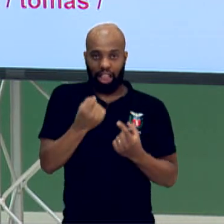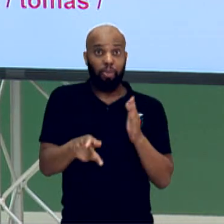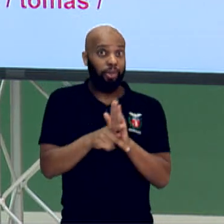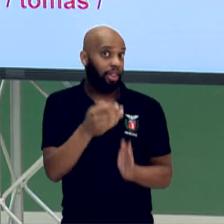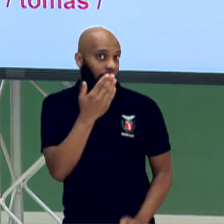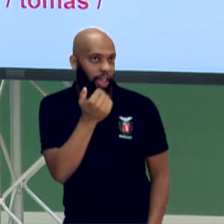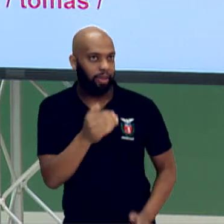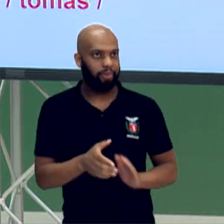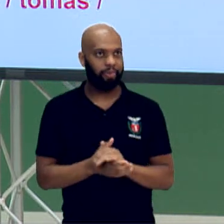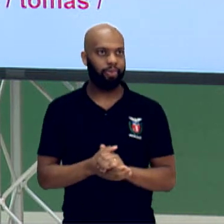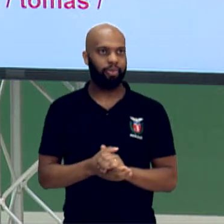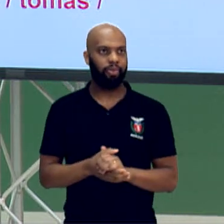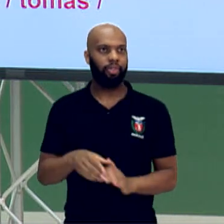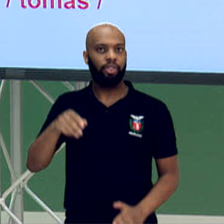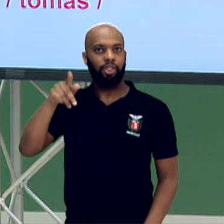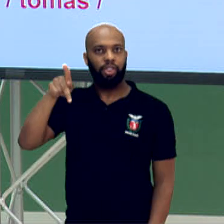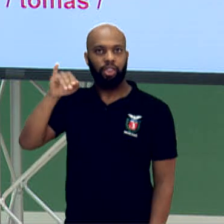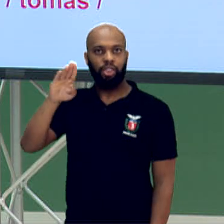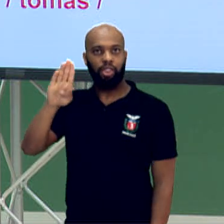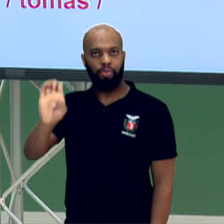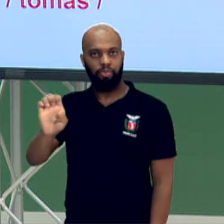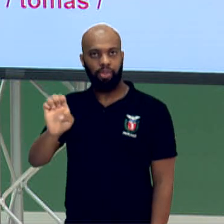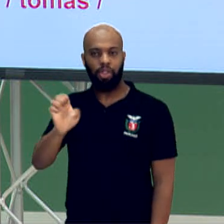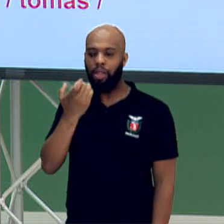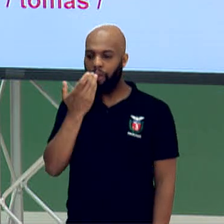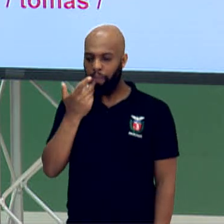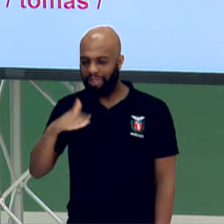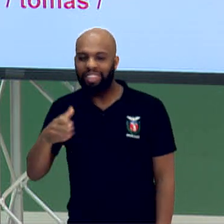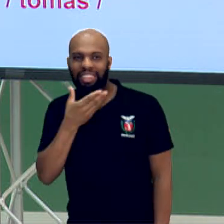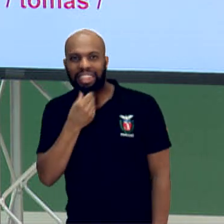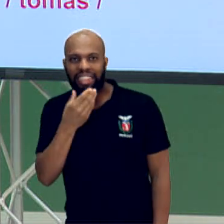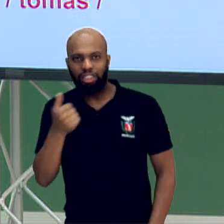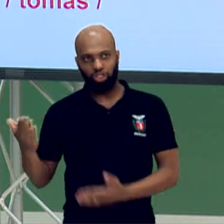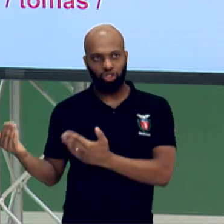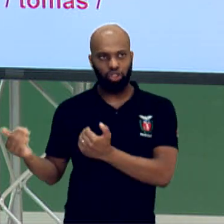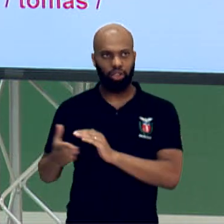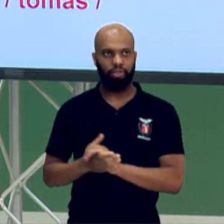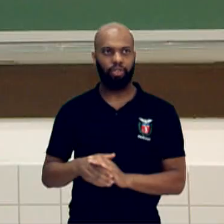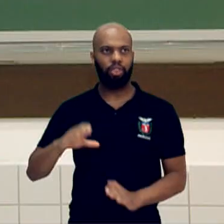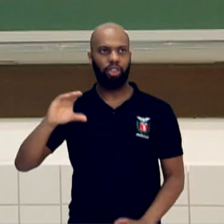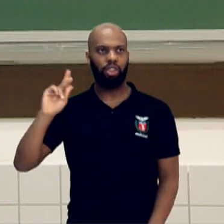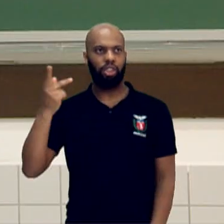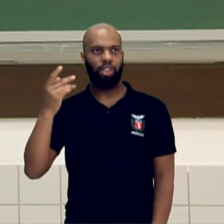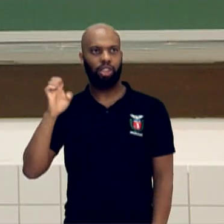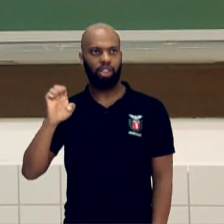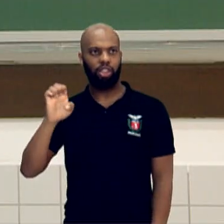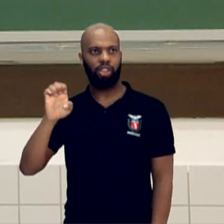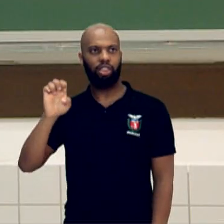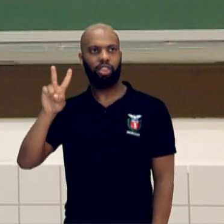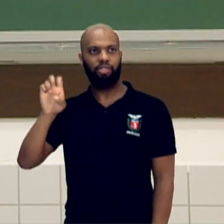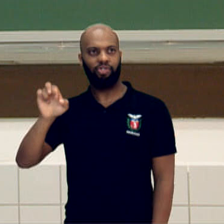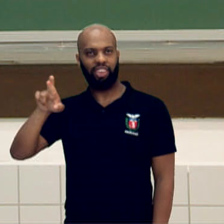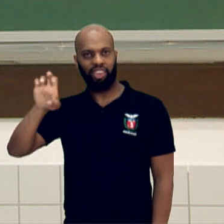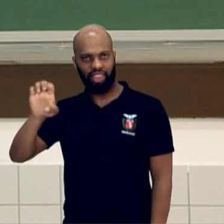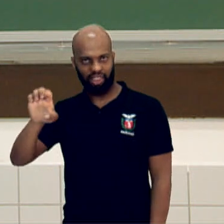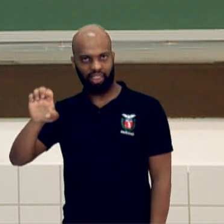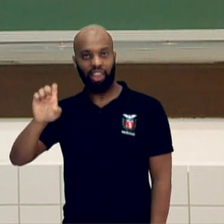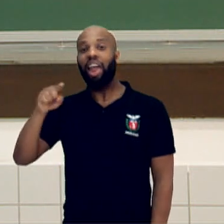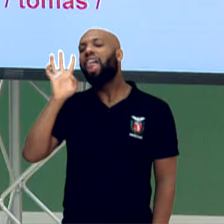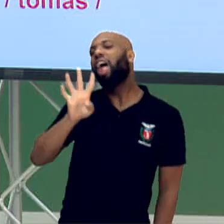consumo. Pibe, faz referência a um menino, um jovem. Chévere, pode ser uma expressão, que legal, que